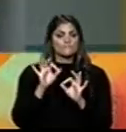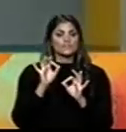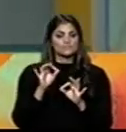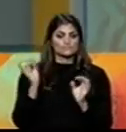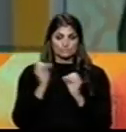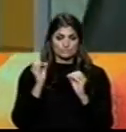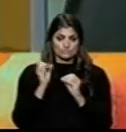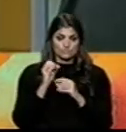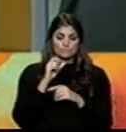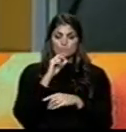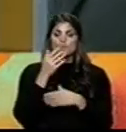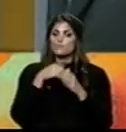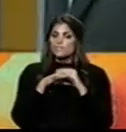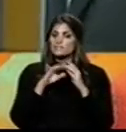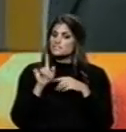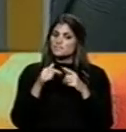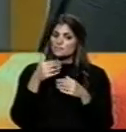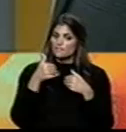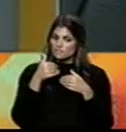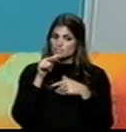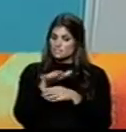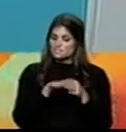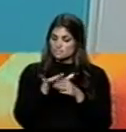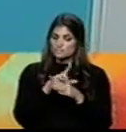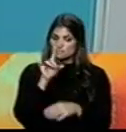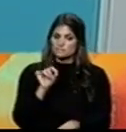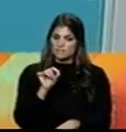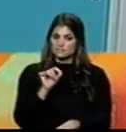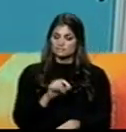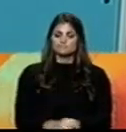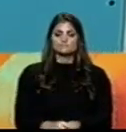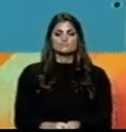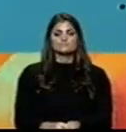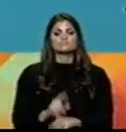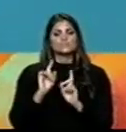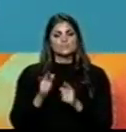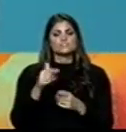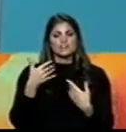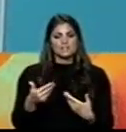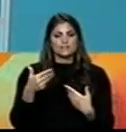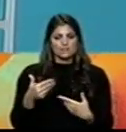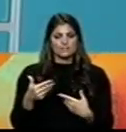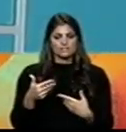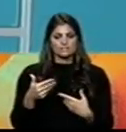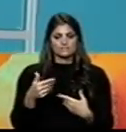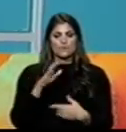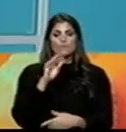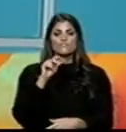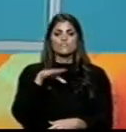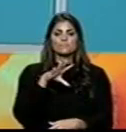que poderemos ter sempre na despensa e que nos vai ajudar nessas situações. Olha, para começar, que é exatamente isto que aqui vimos, está. Que é o